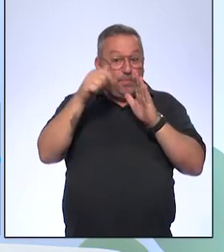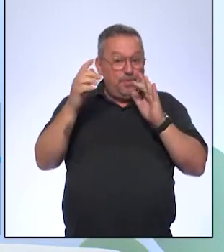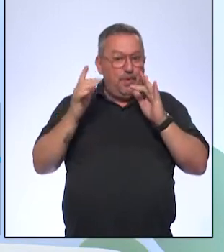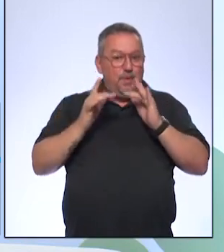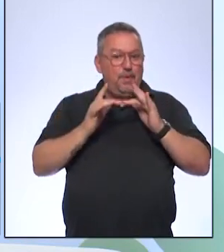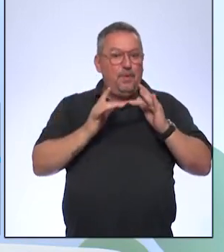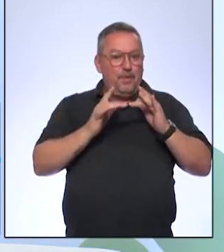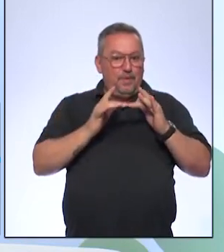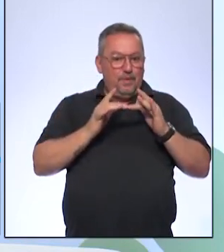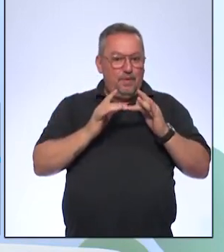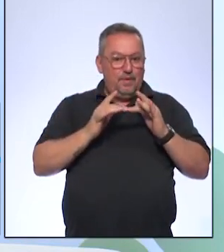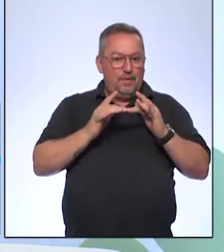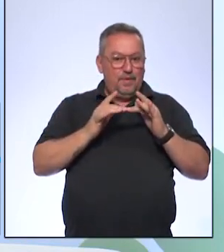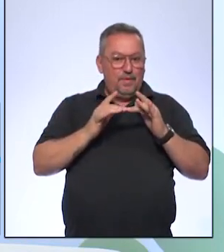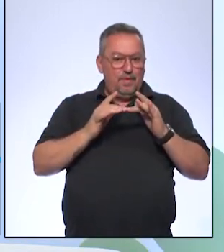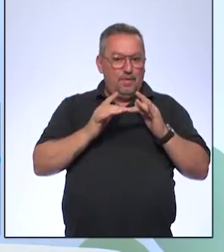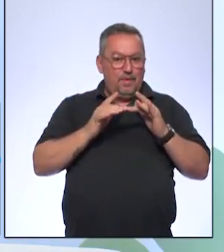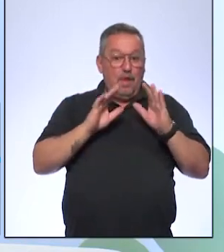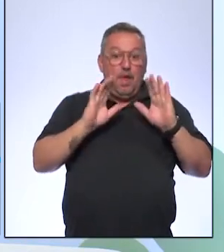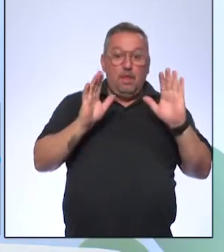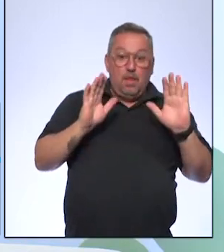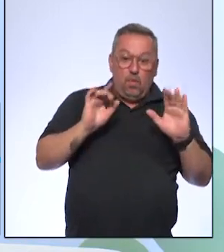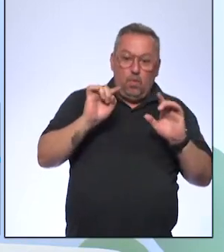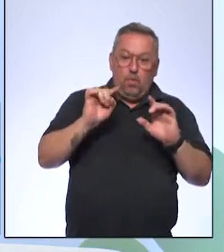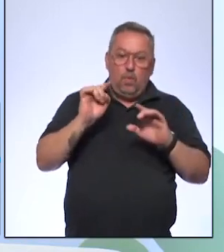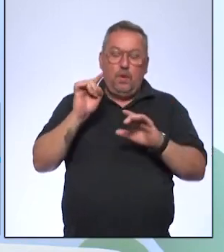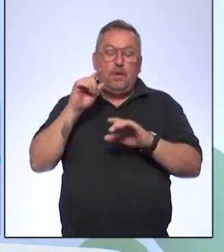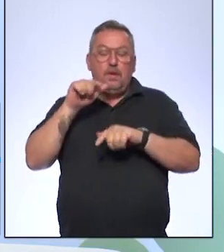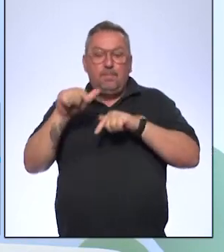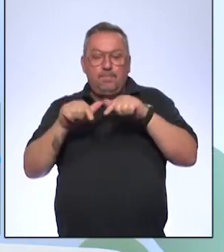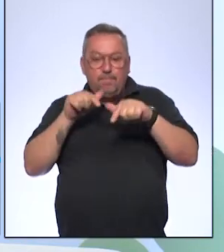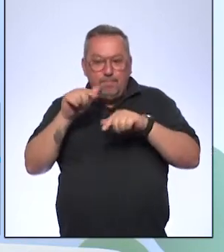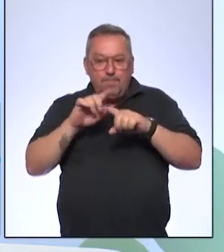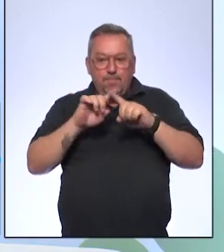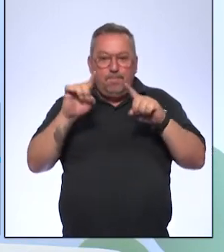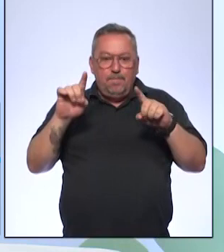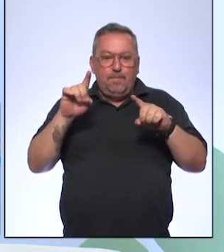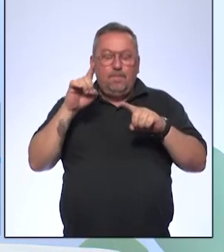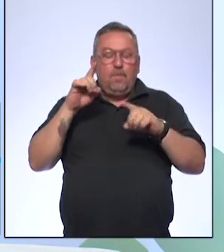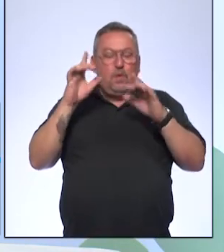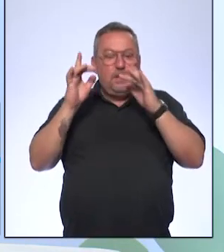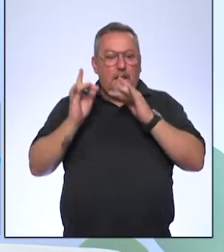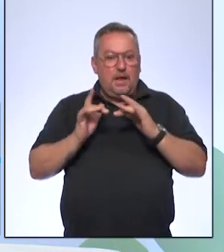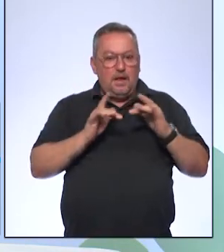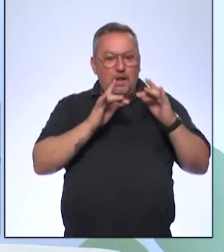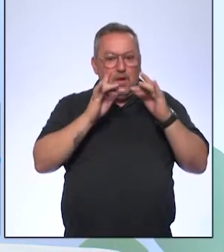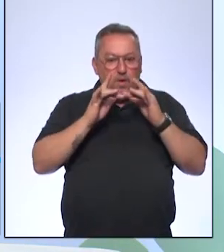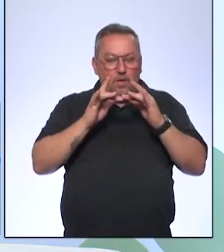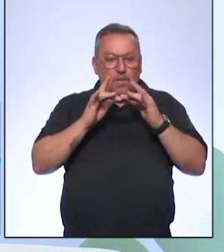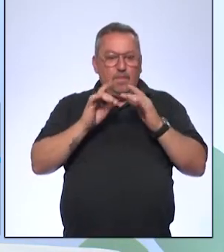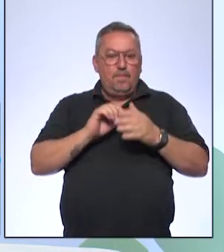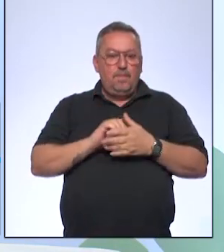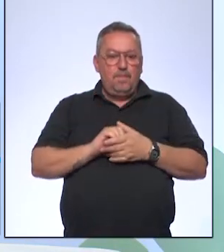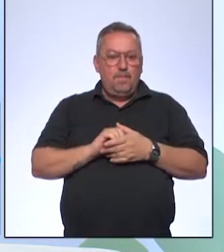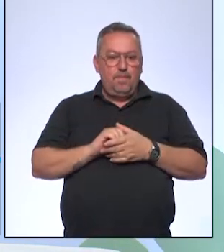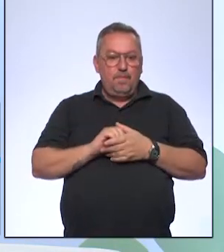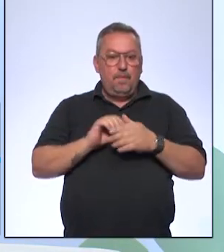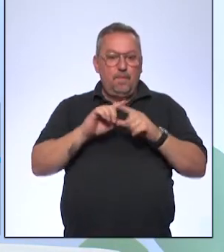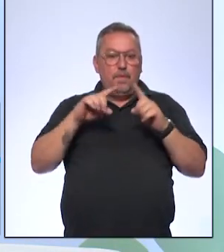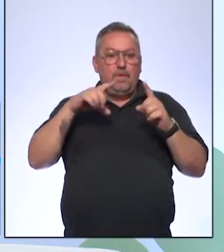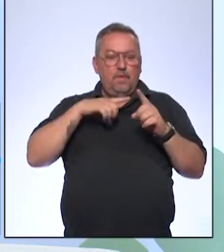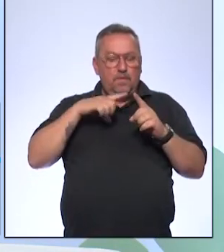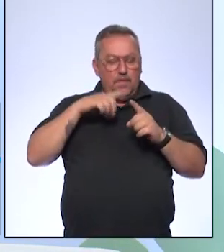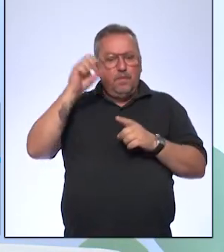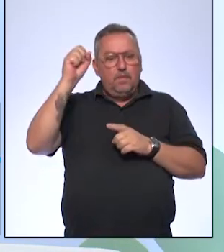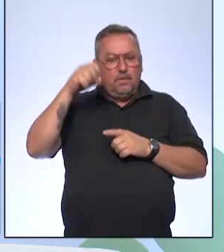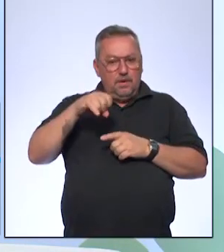deles, não com esse tipo de operação, mas sim com essa relação com a construção gráfica. Mas nós tivemos,